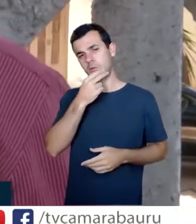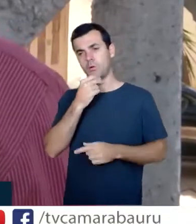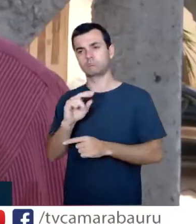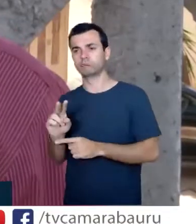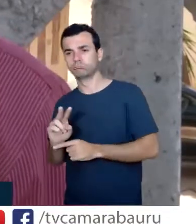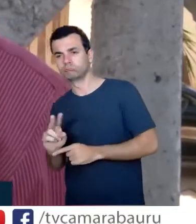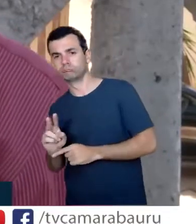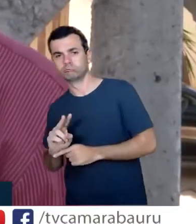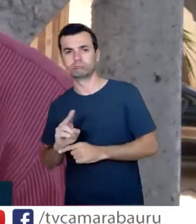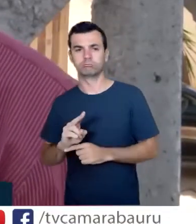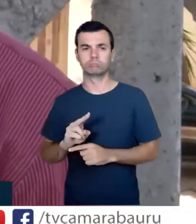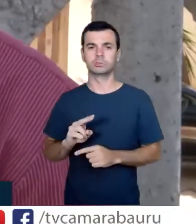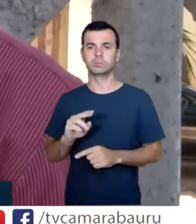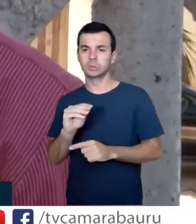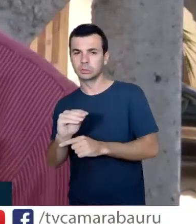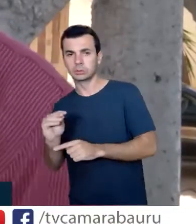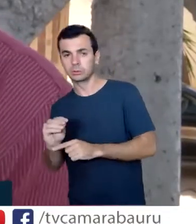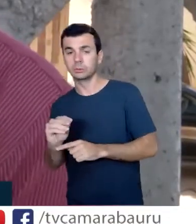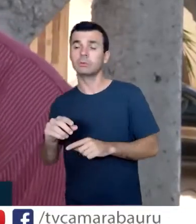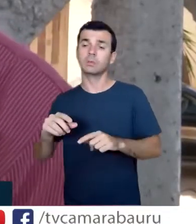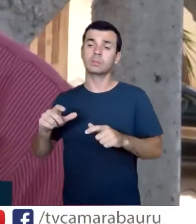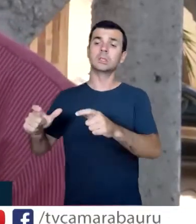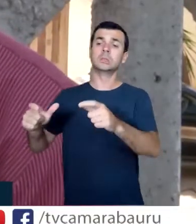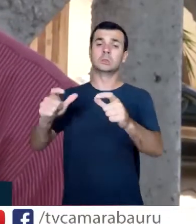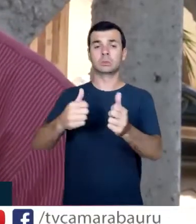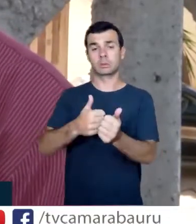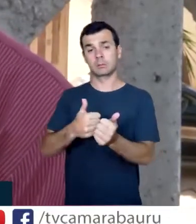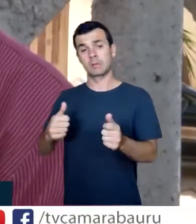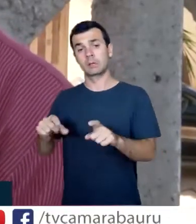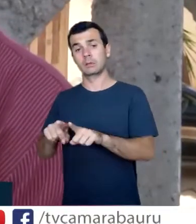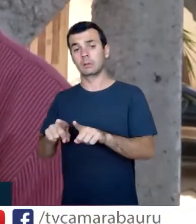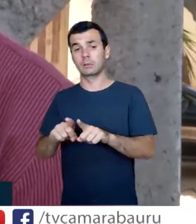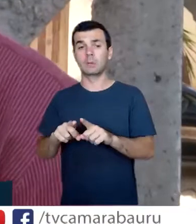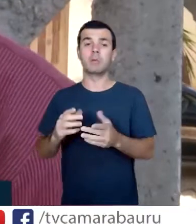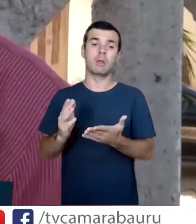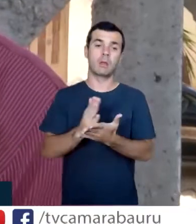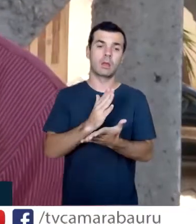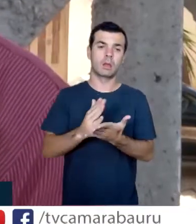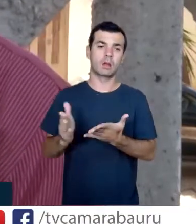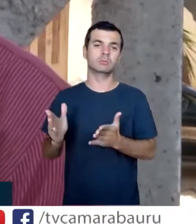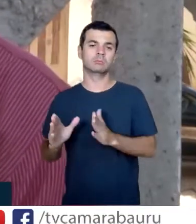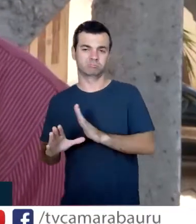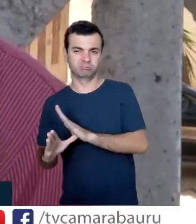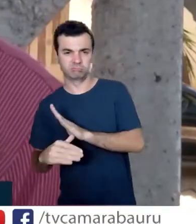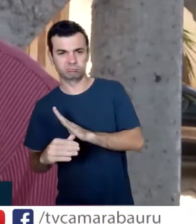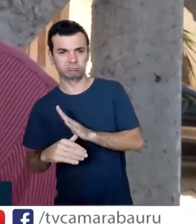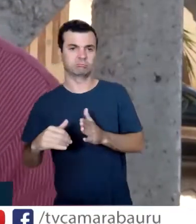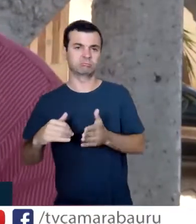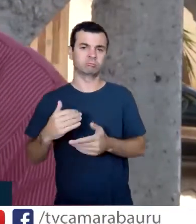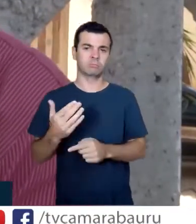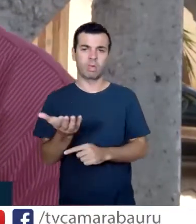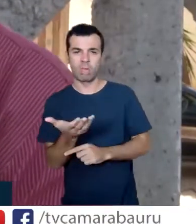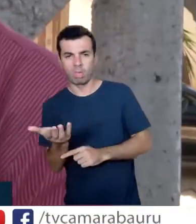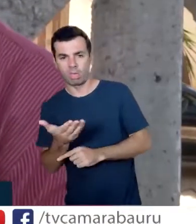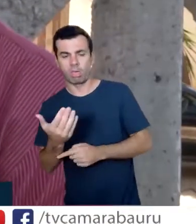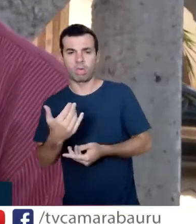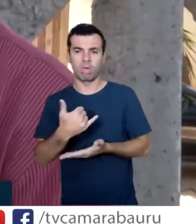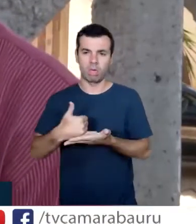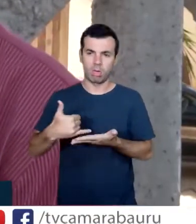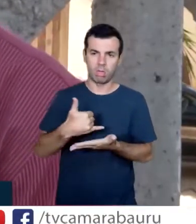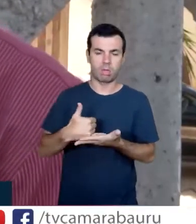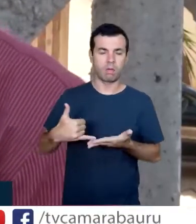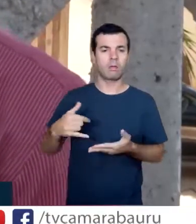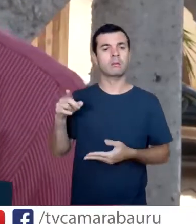cuidar um pouco da região aqui, inibir a vinda daquelas pessoas em situação de rua, né? Aqueles